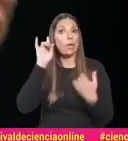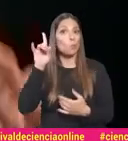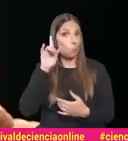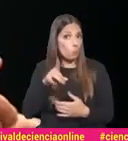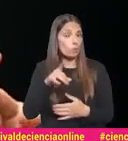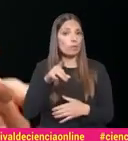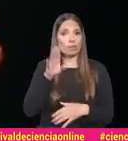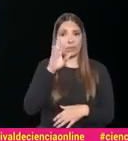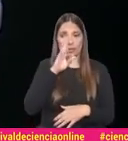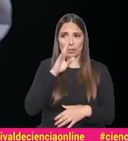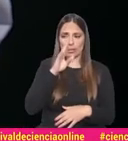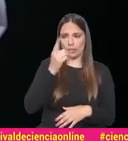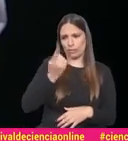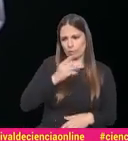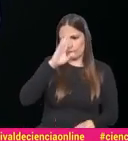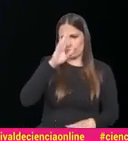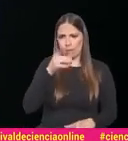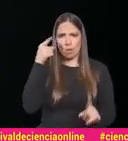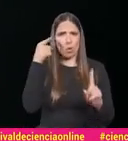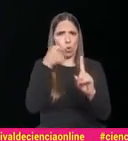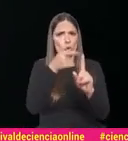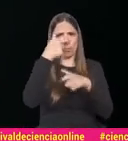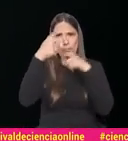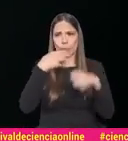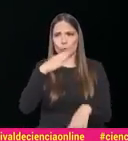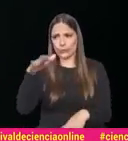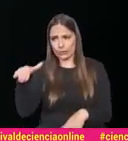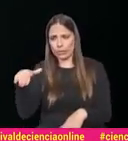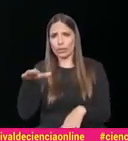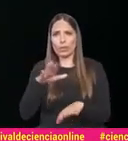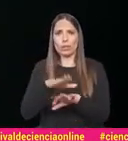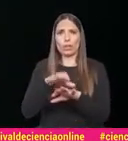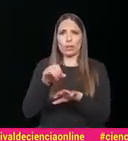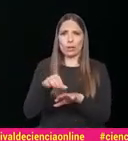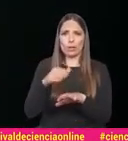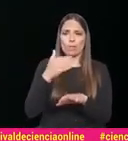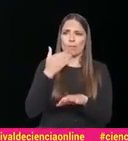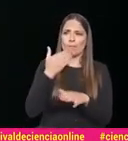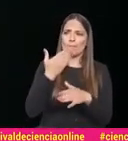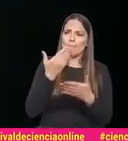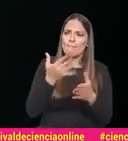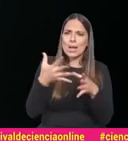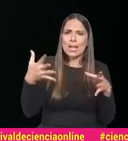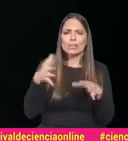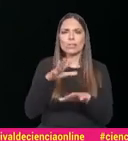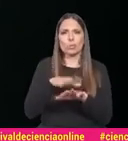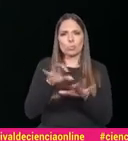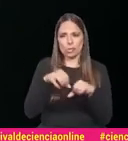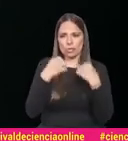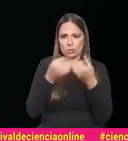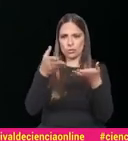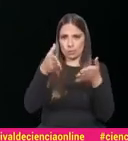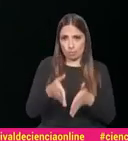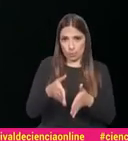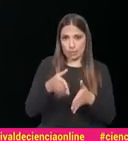e se temos que reconhecer o papel dos cientistas, temos também que lhes pedir cada vez mais, porque a sociedade